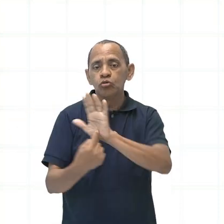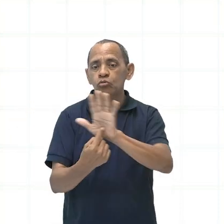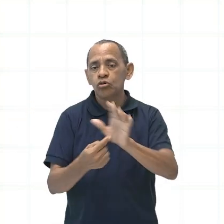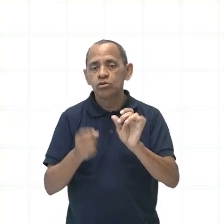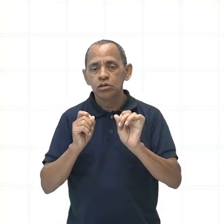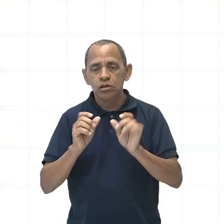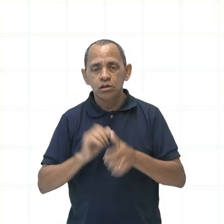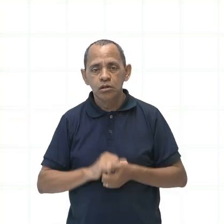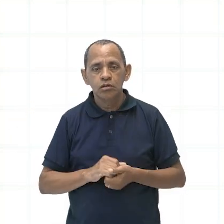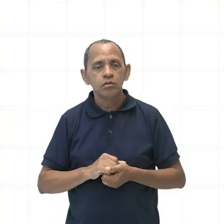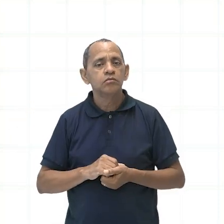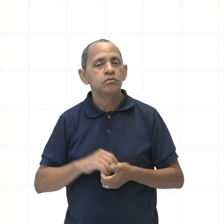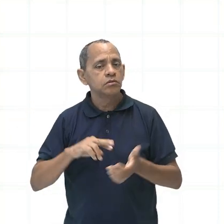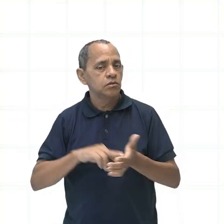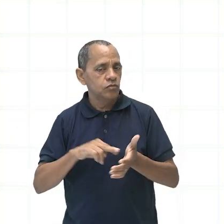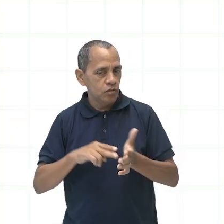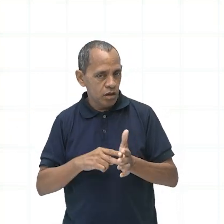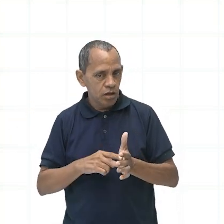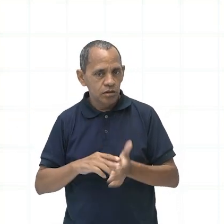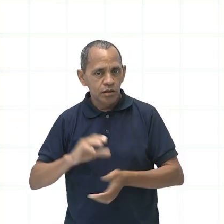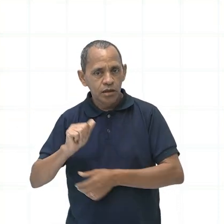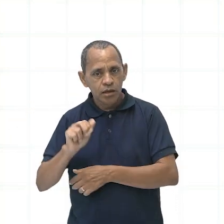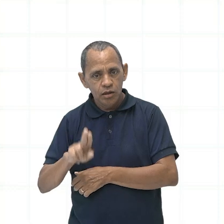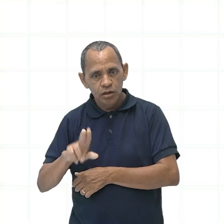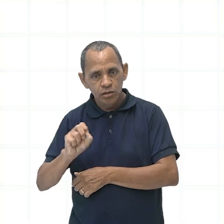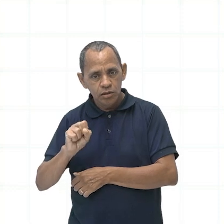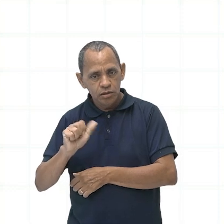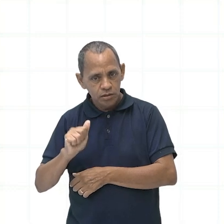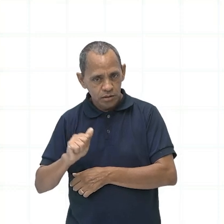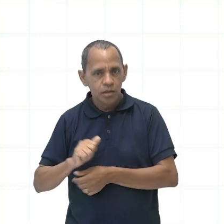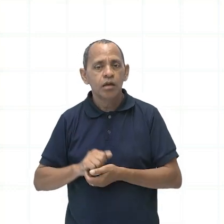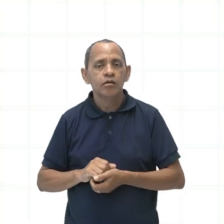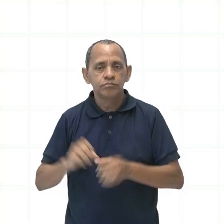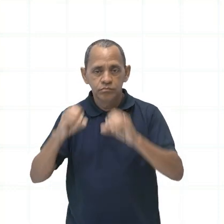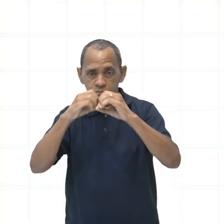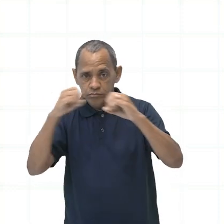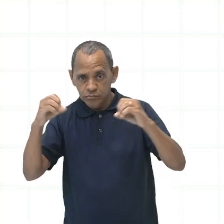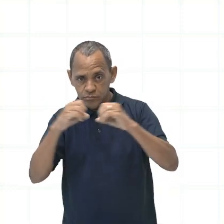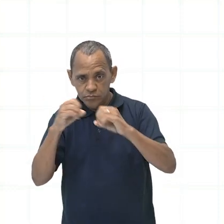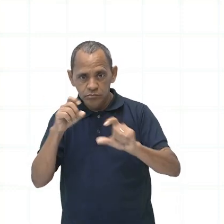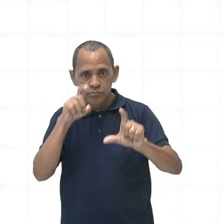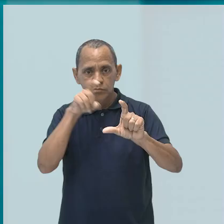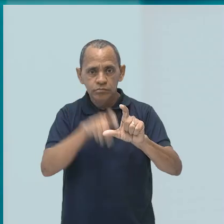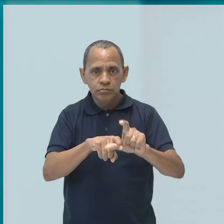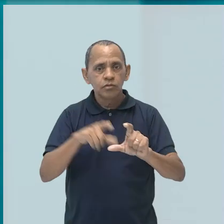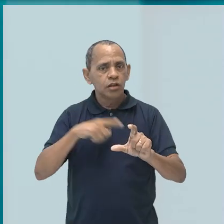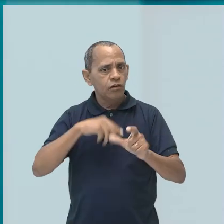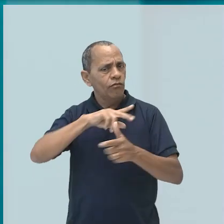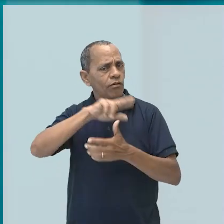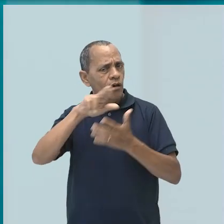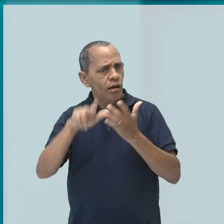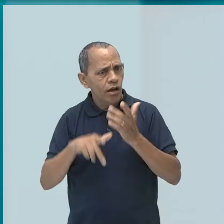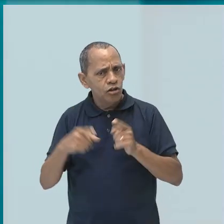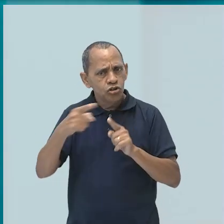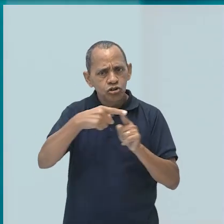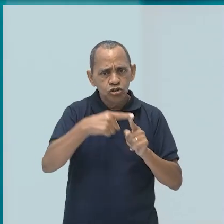única conjunção que traz o sentido da causa na minha oração subordinada. Temos outras. A gente